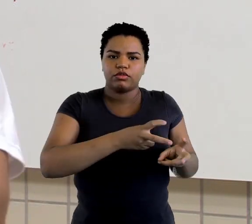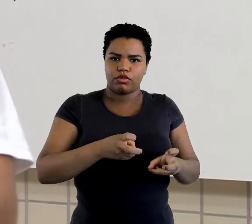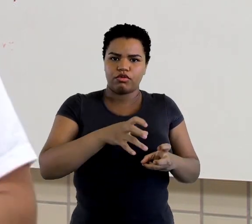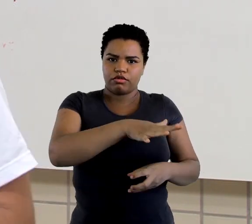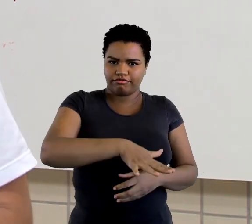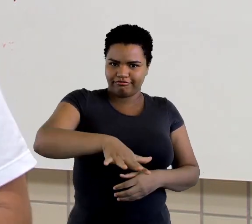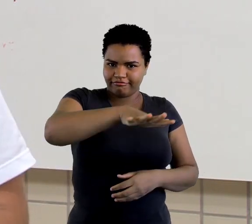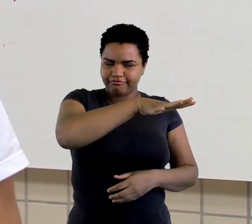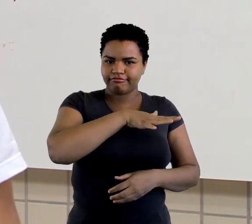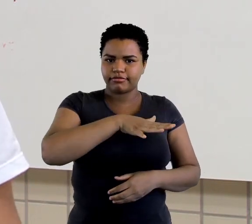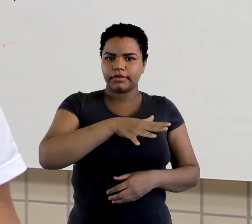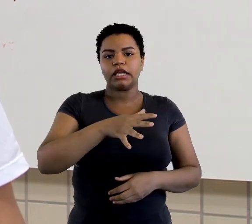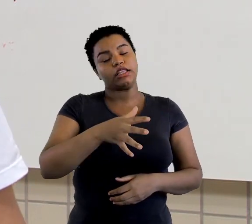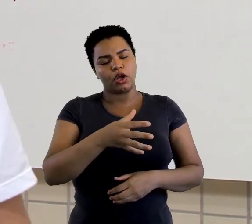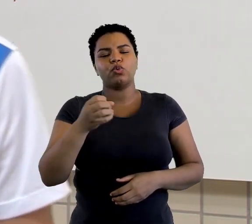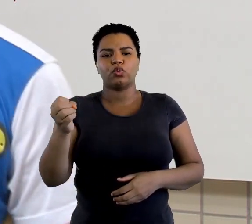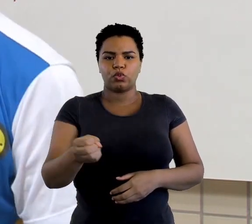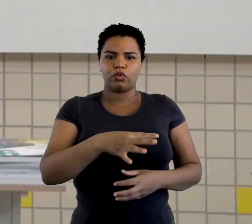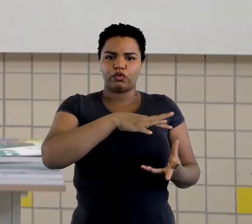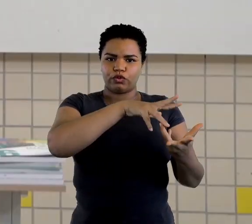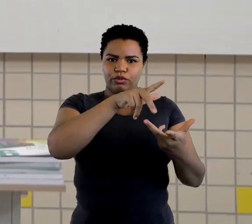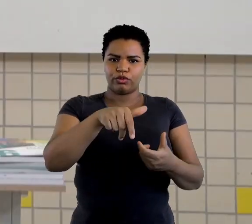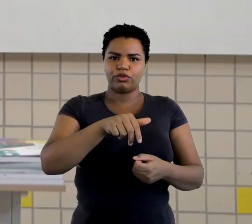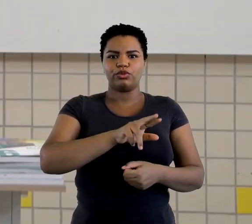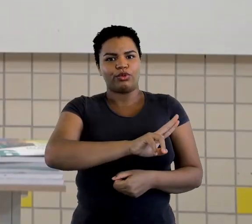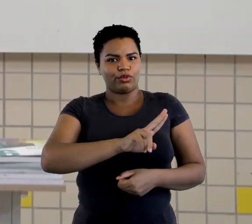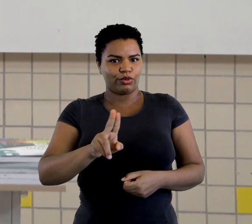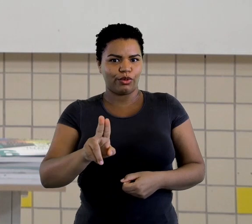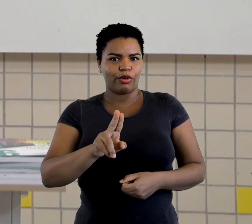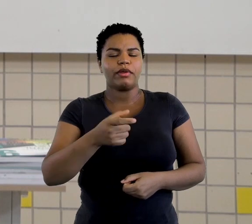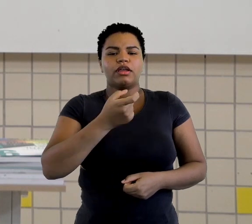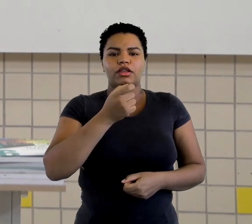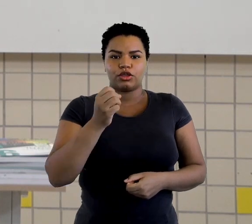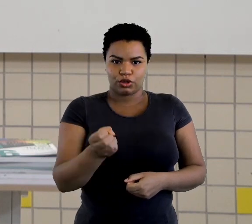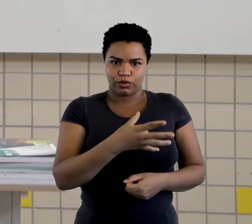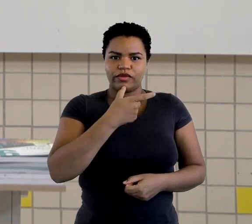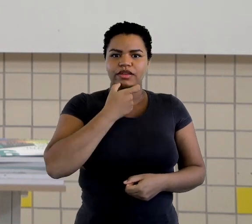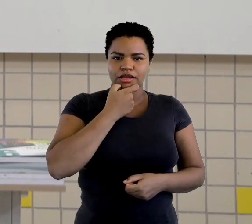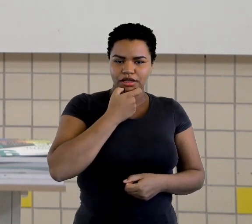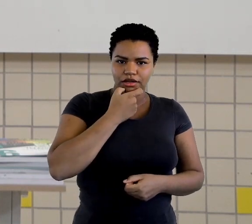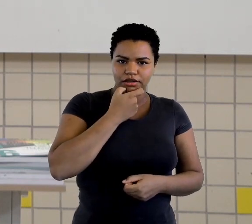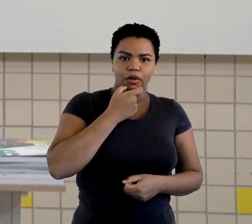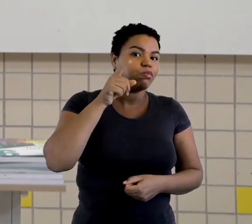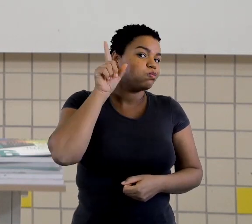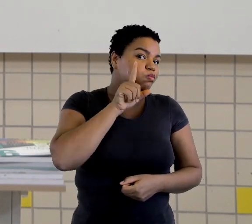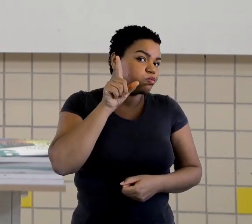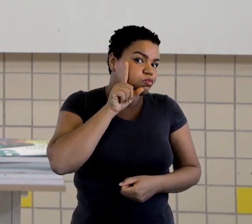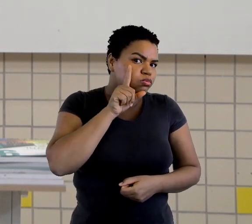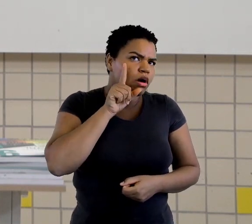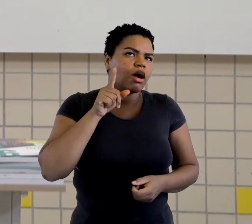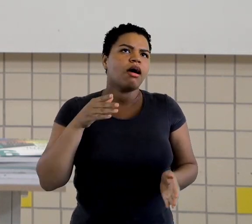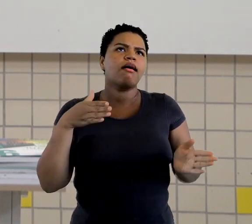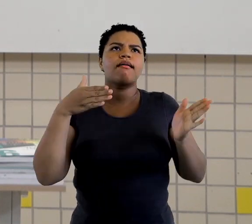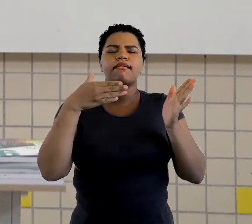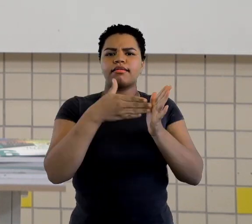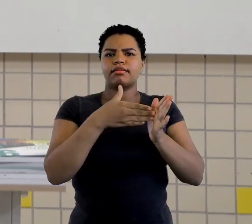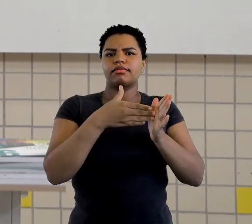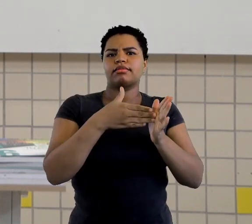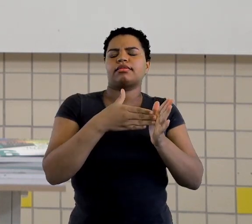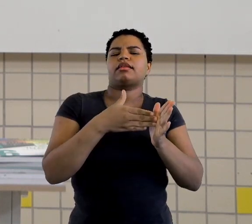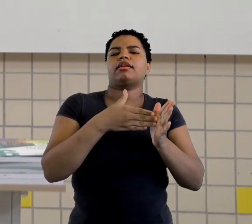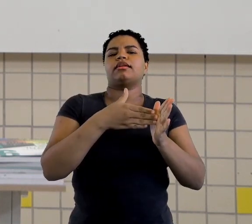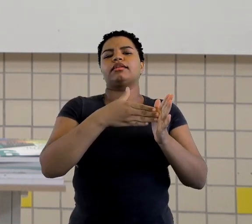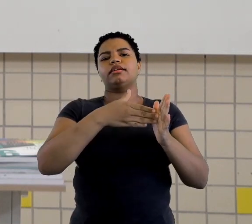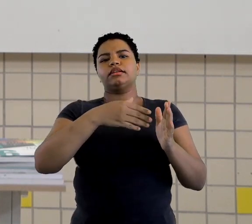Mundo também ficou chamado como Nova Inglaterra. Os Estados Unidos, até o século